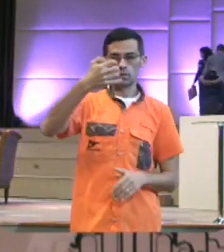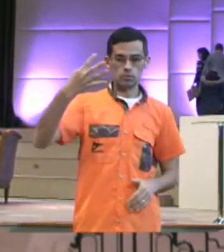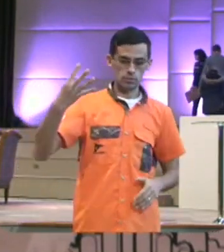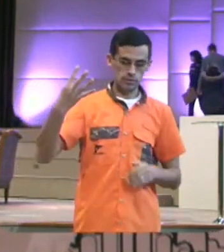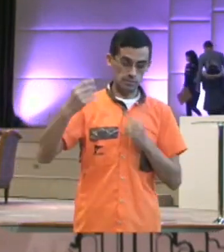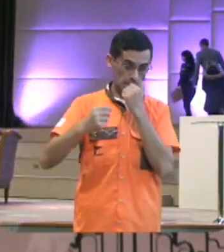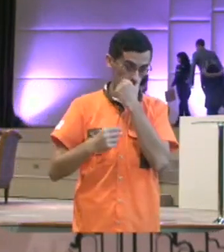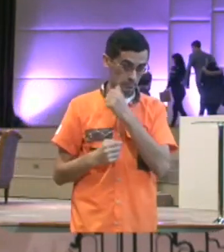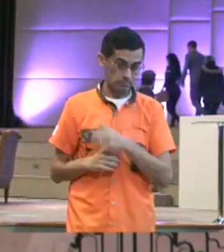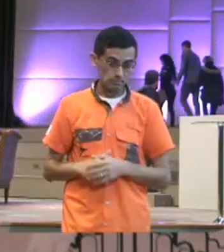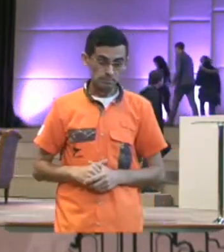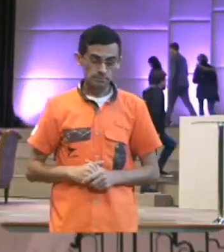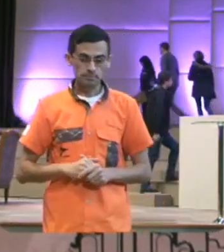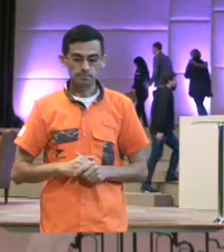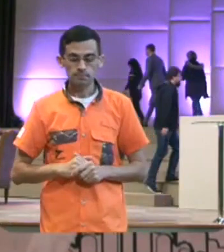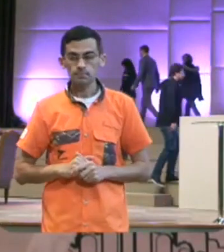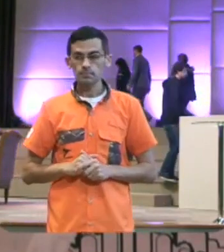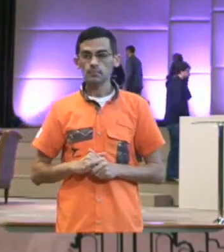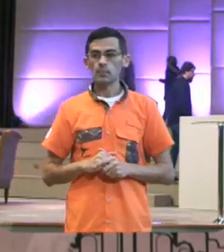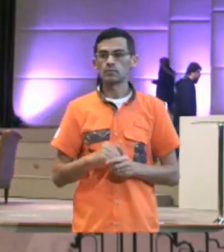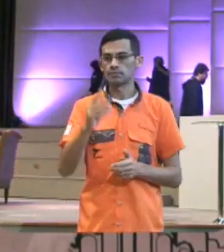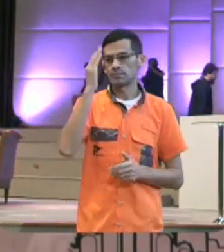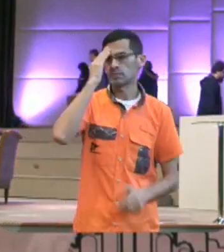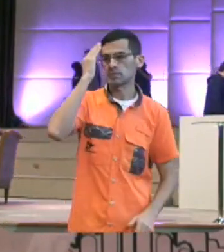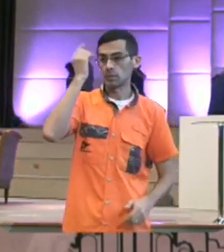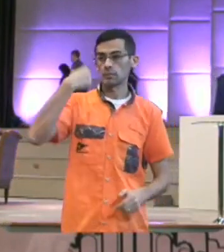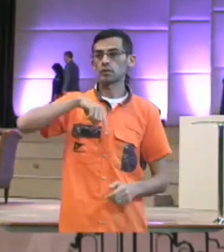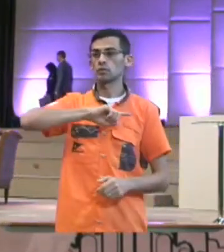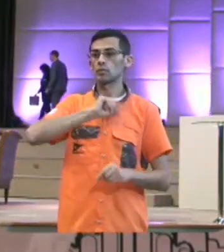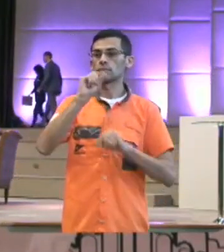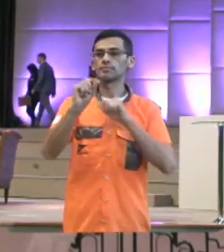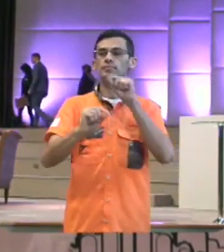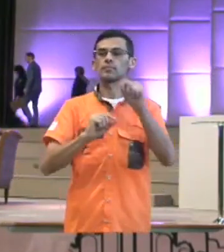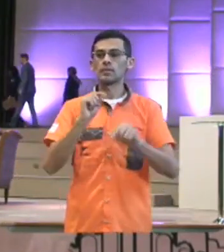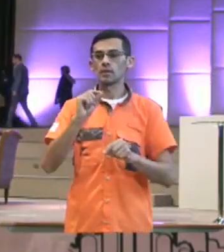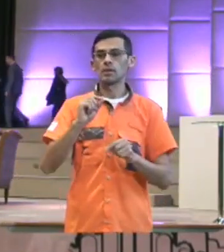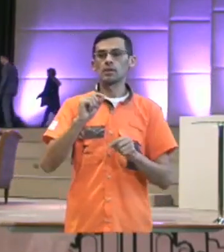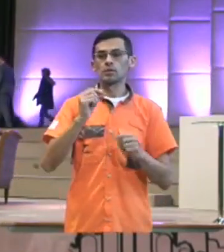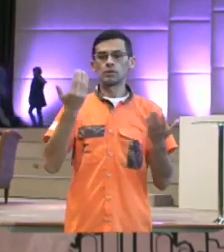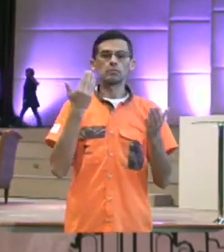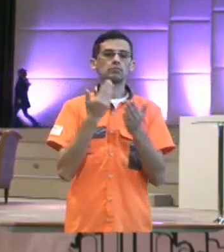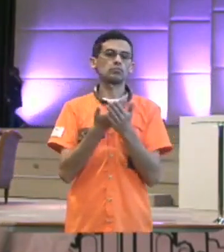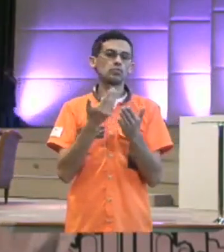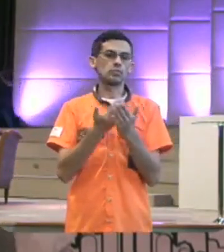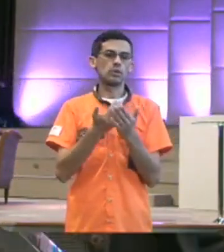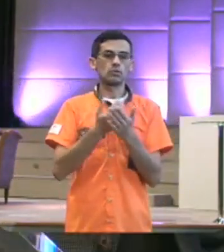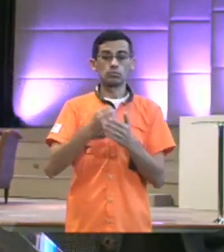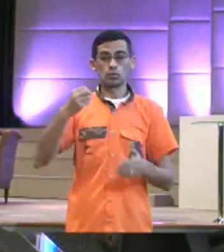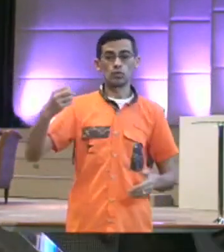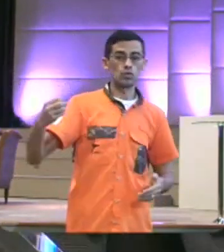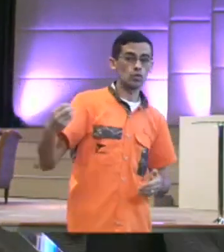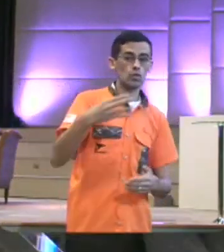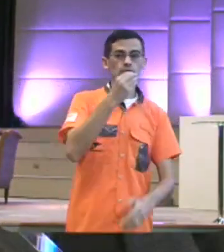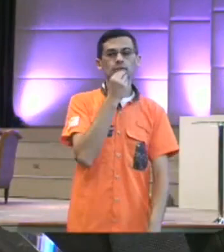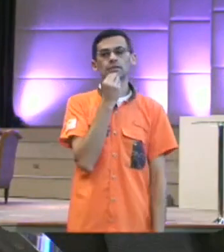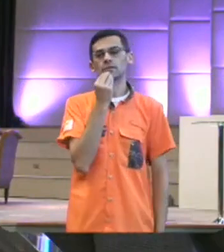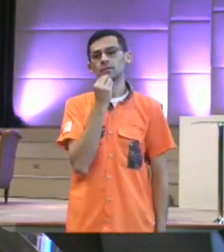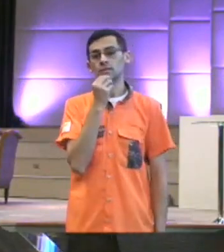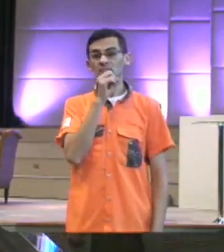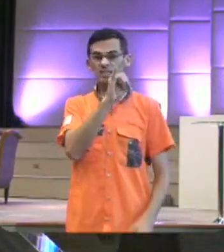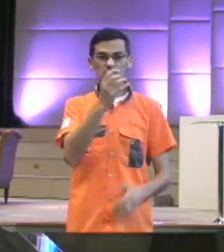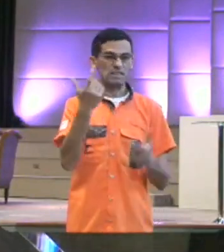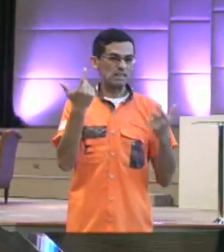capítulo 14. Você sabe que nós estamos na campanha, não é? Uma nova chance. Gente,